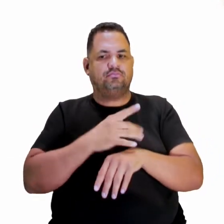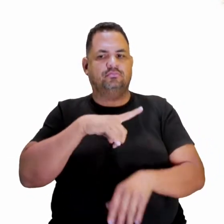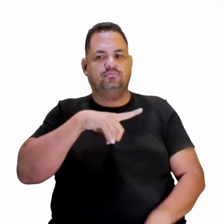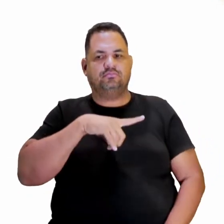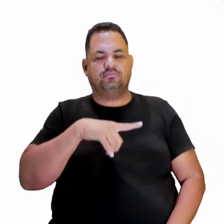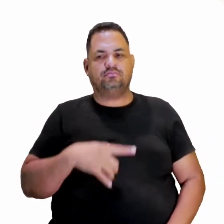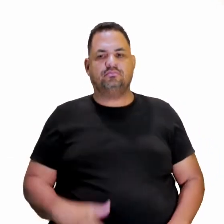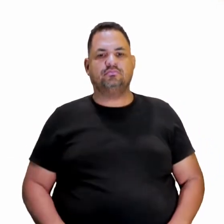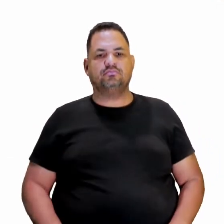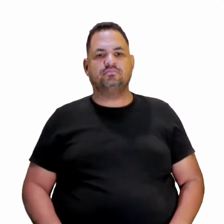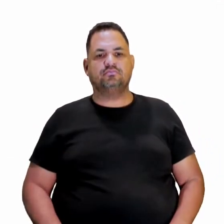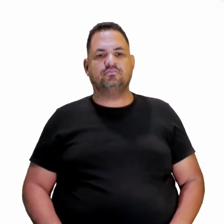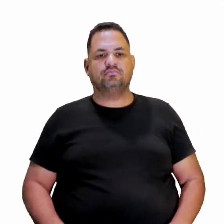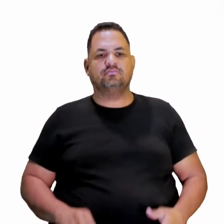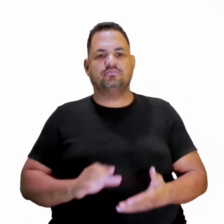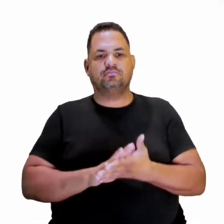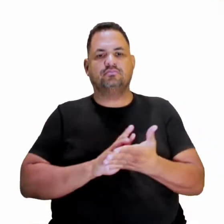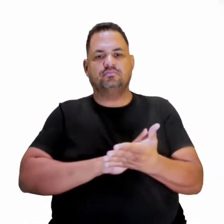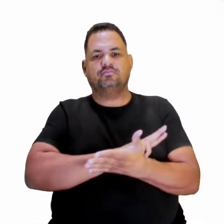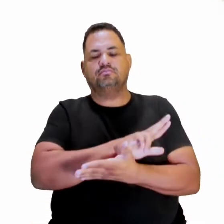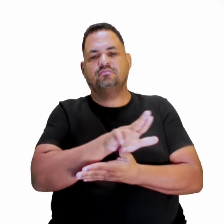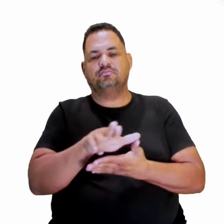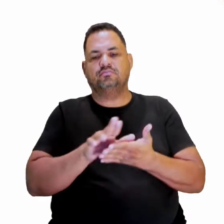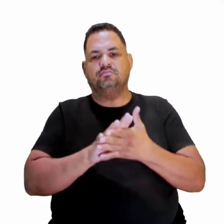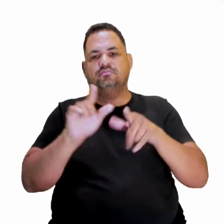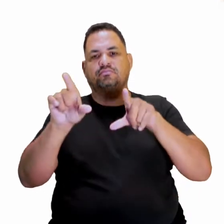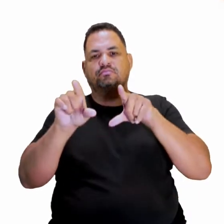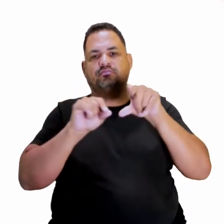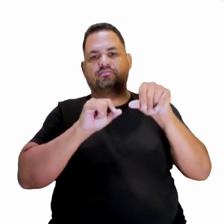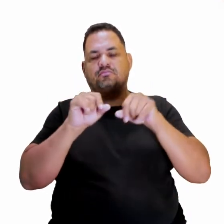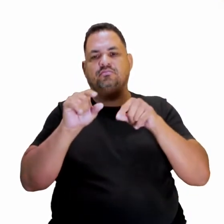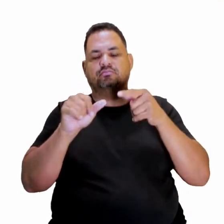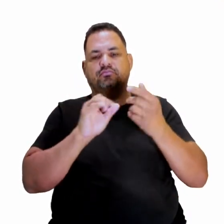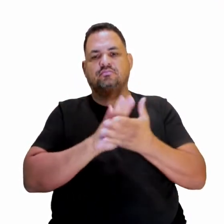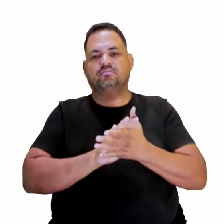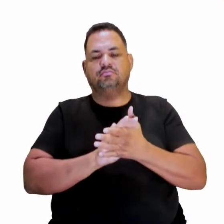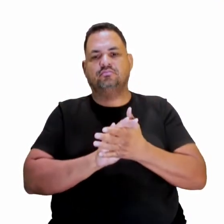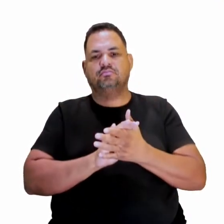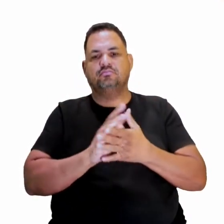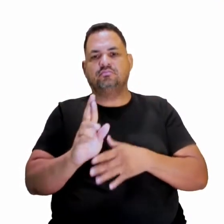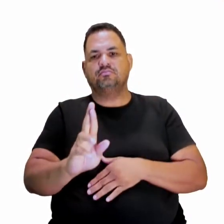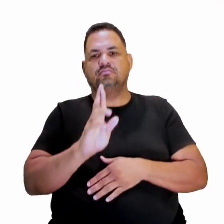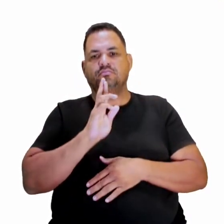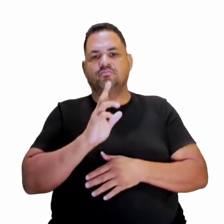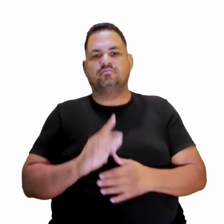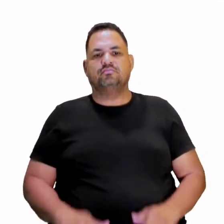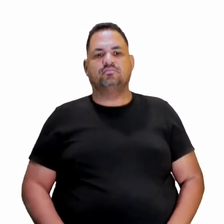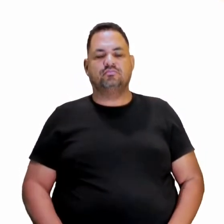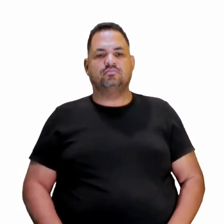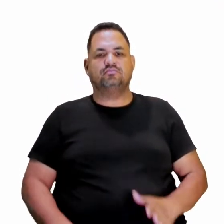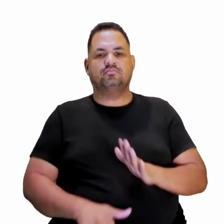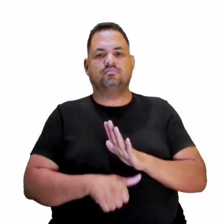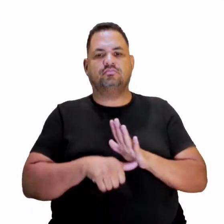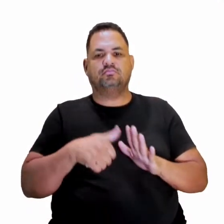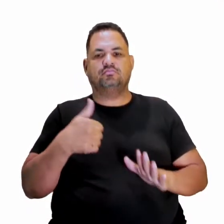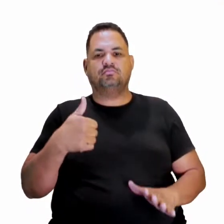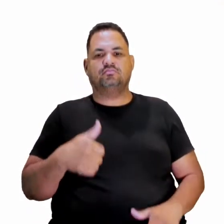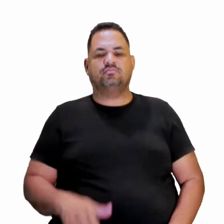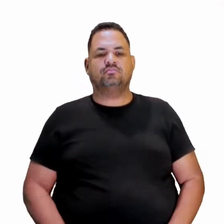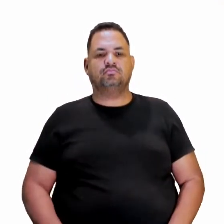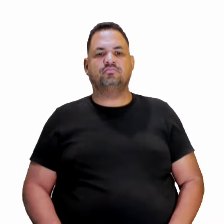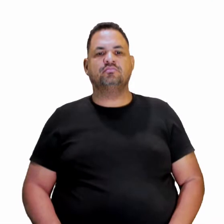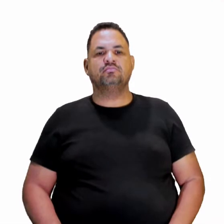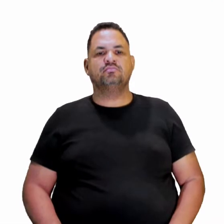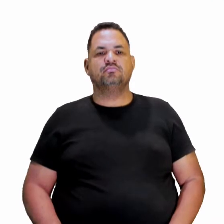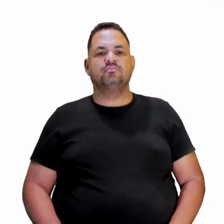várias opções aqui de respostas. Vamos lá. Primeira resposta é a seguinte: No, I didn't.